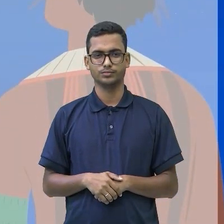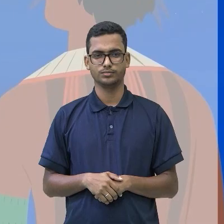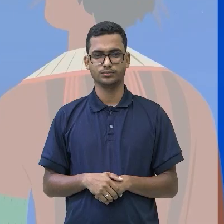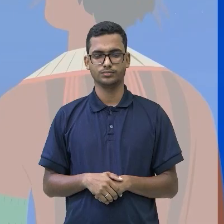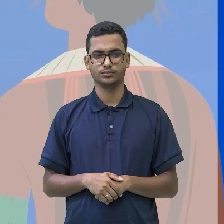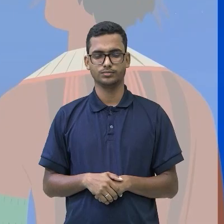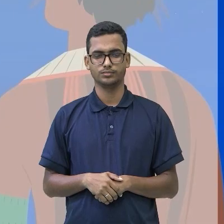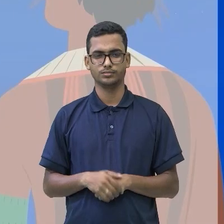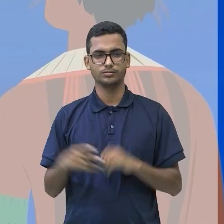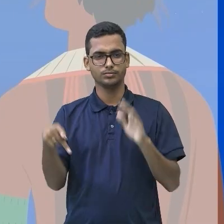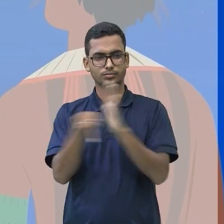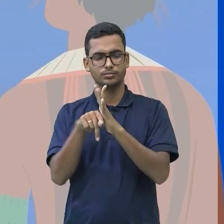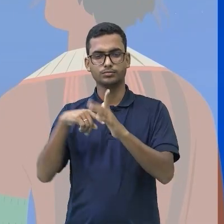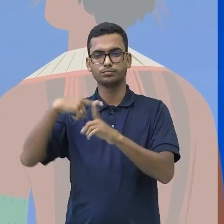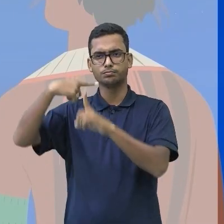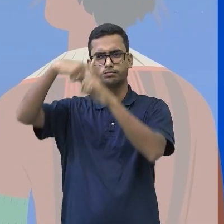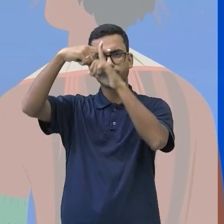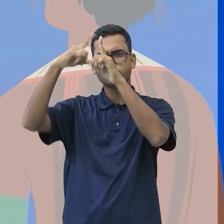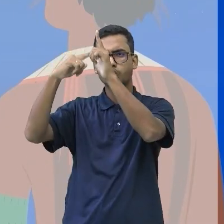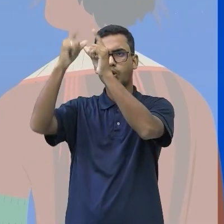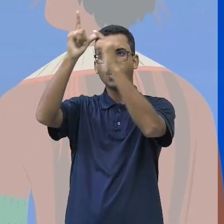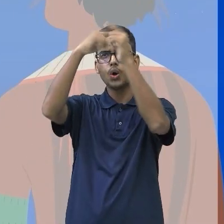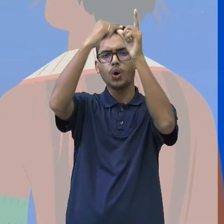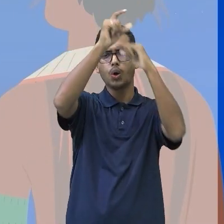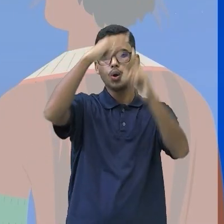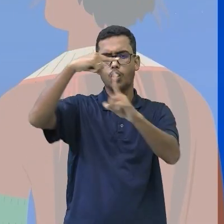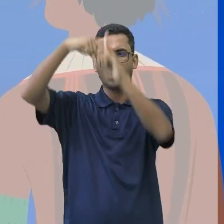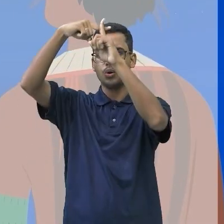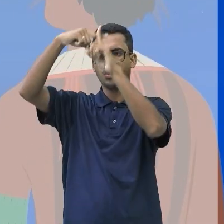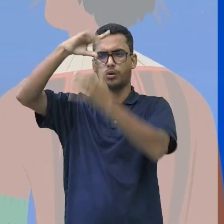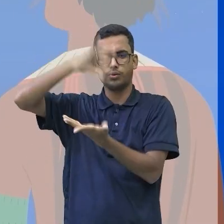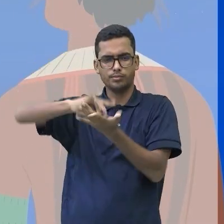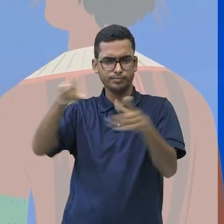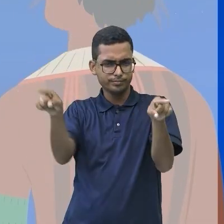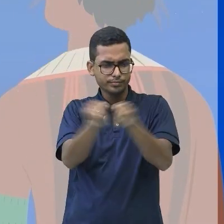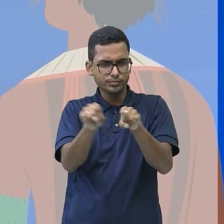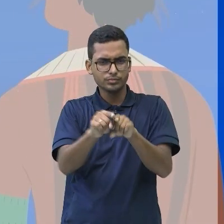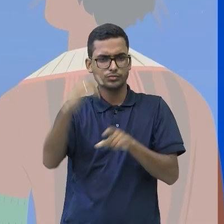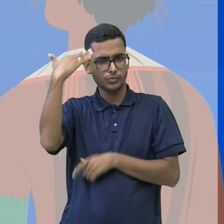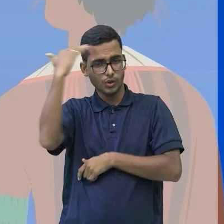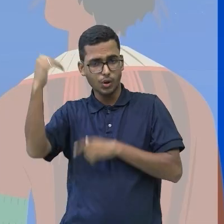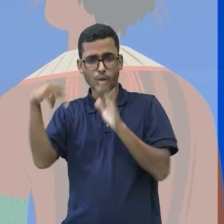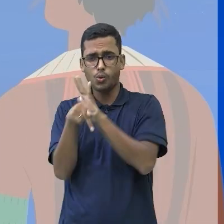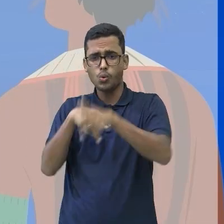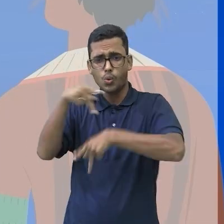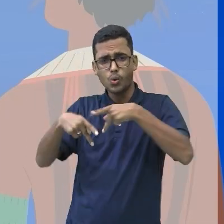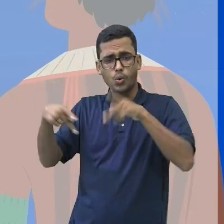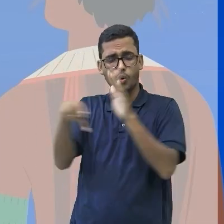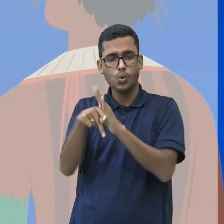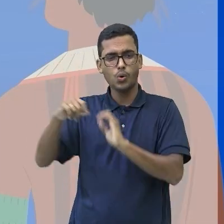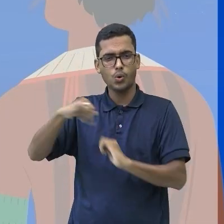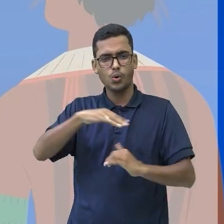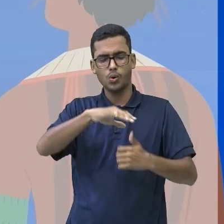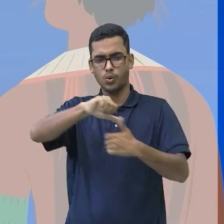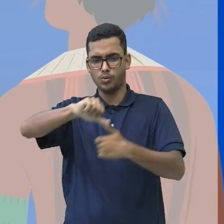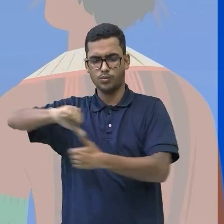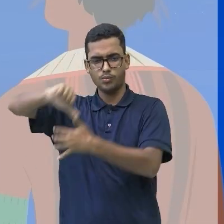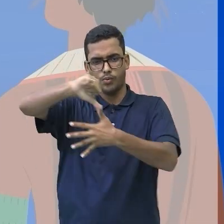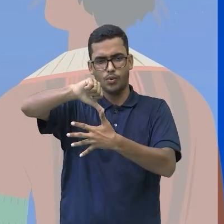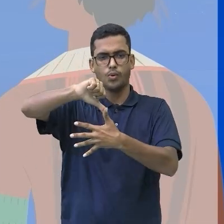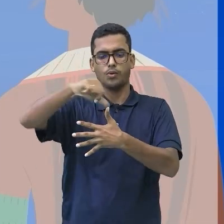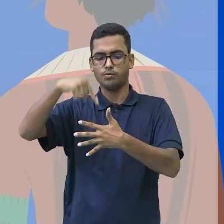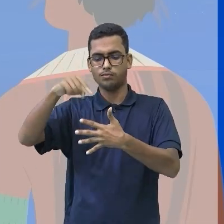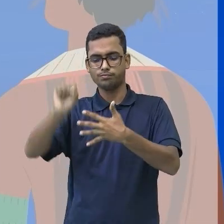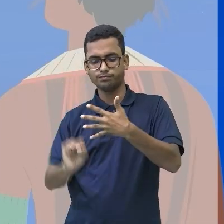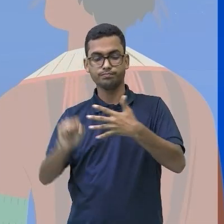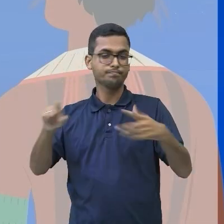O Cruzeiro do Sul é uma das constelações mais conhecidas das populações do Hemisfério Sul. O início de